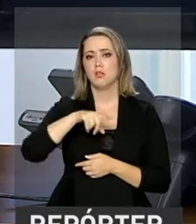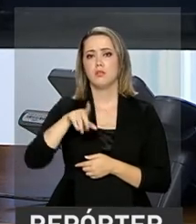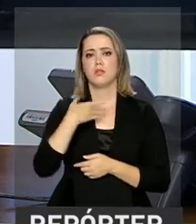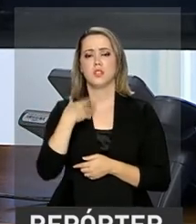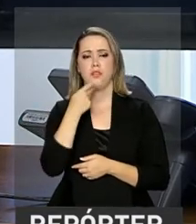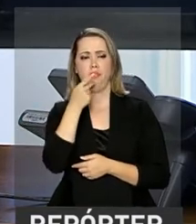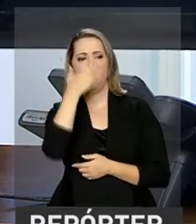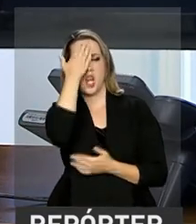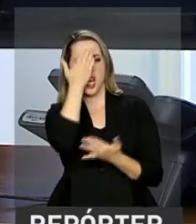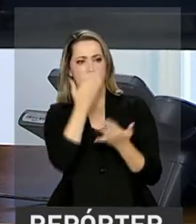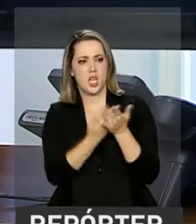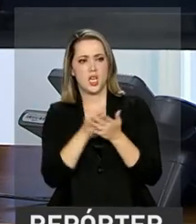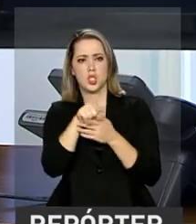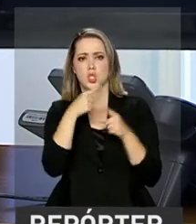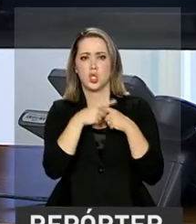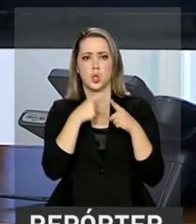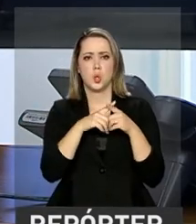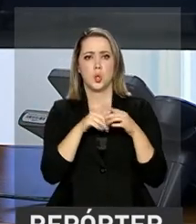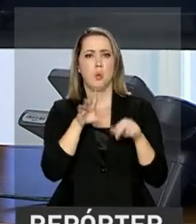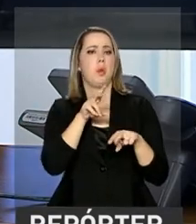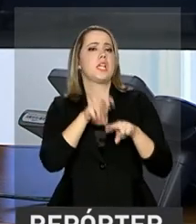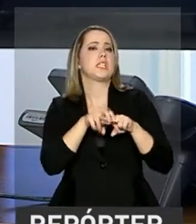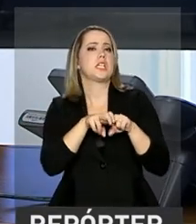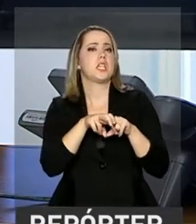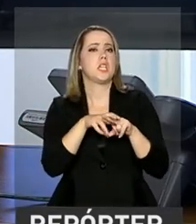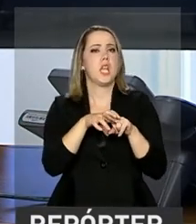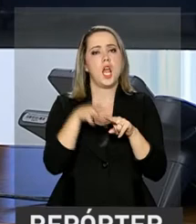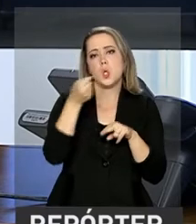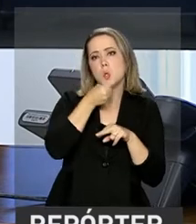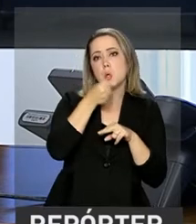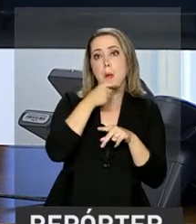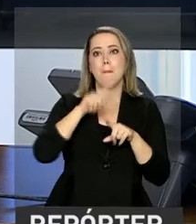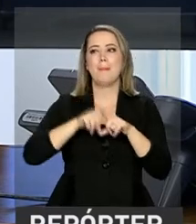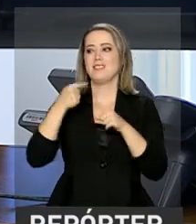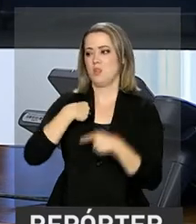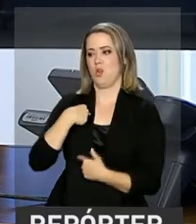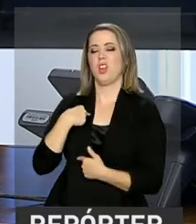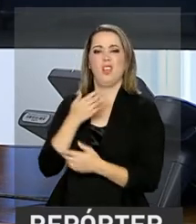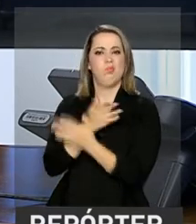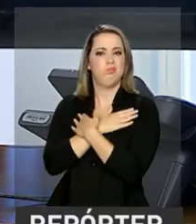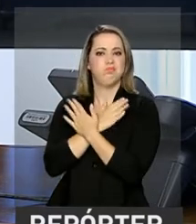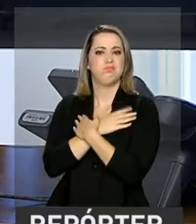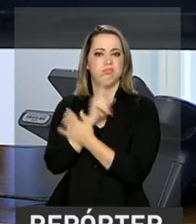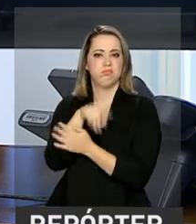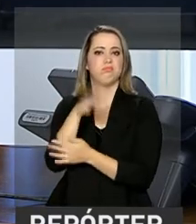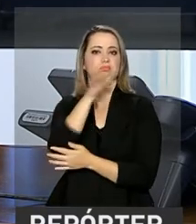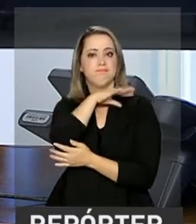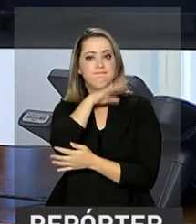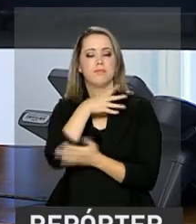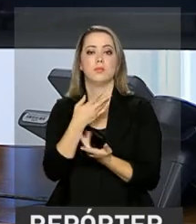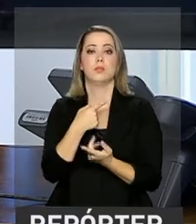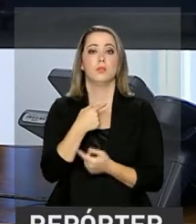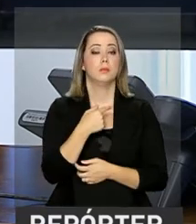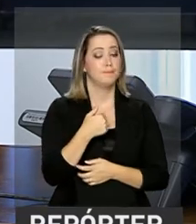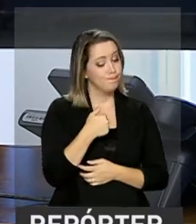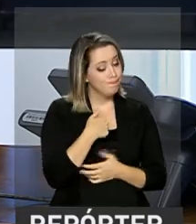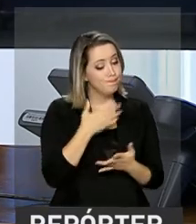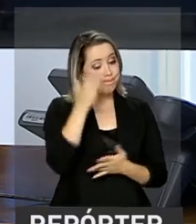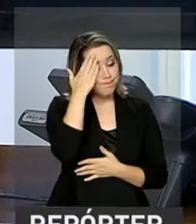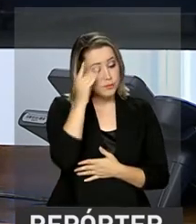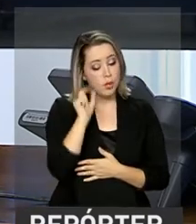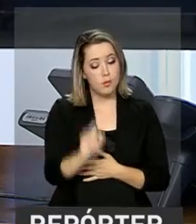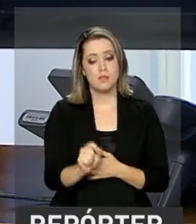otimista por estar sentado direitinho da entrevista mas eu tô aqui sem emprego é amanhã eu sei que é ruim mas não contem